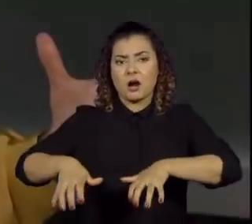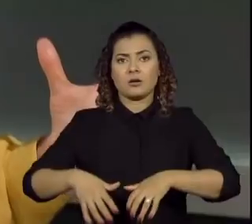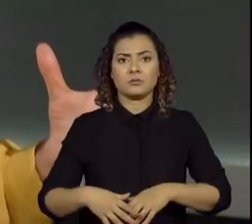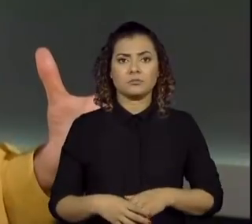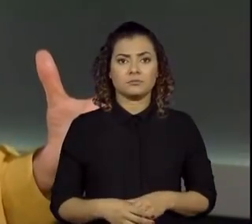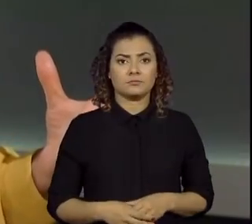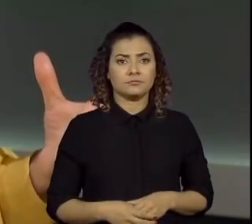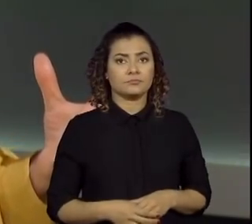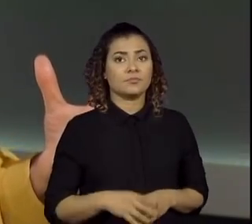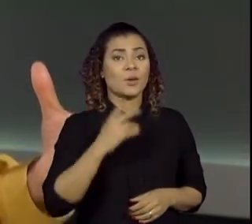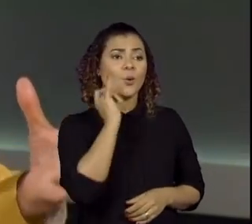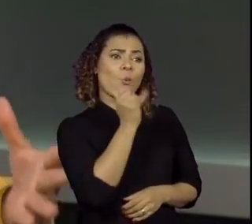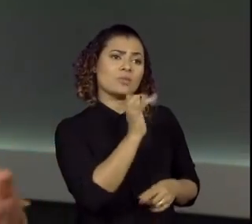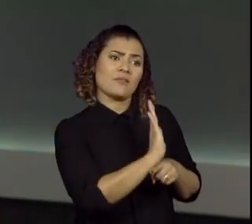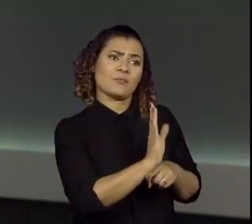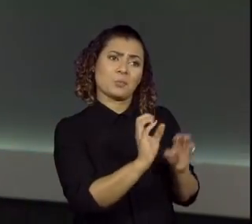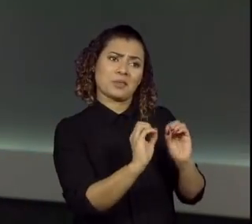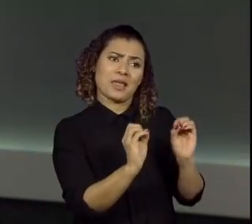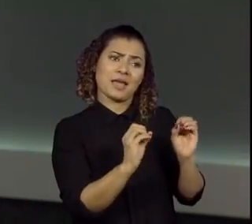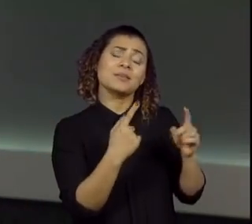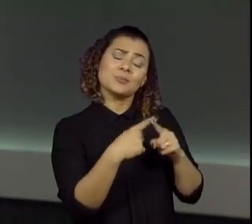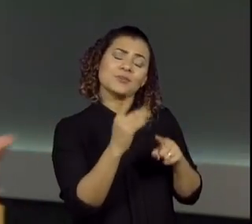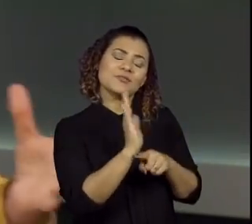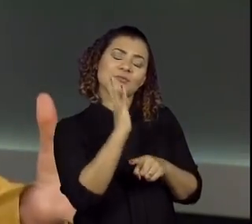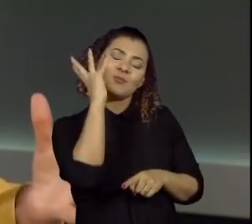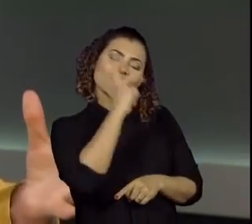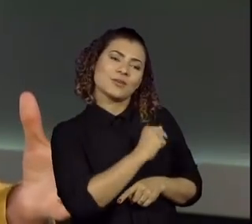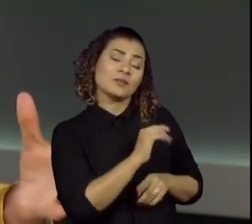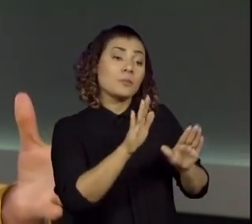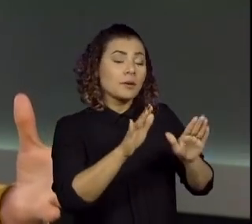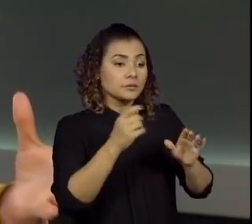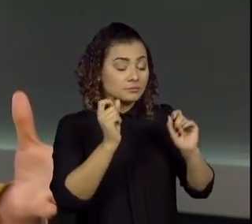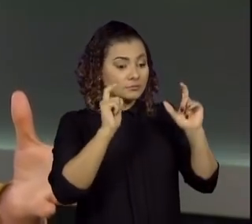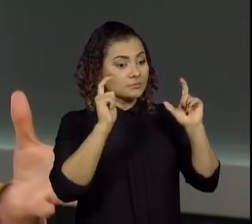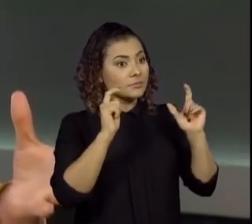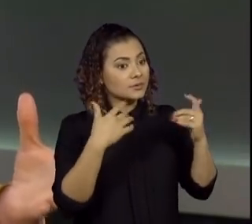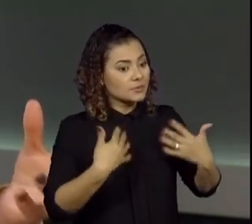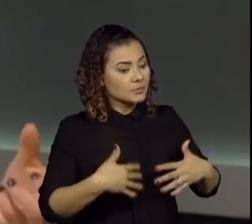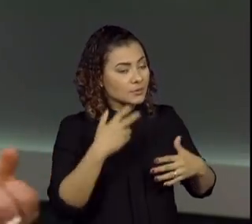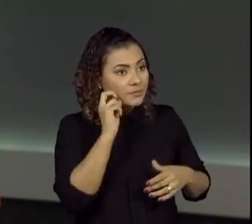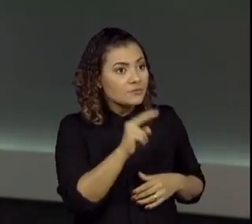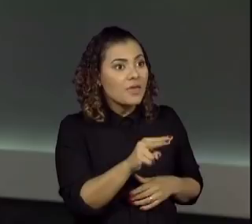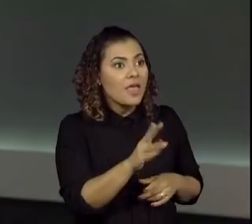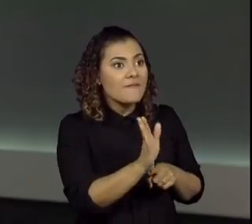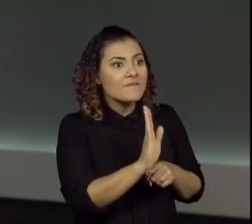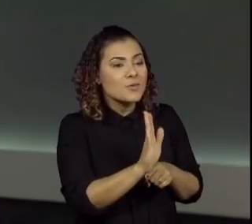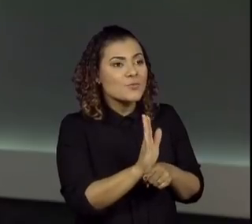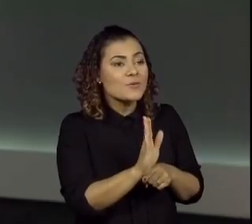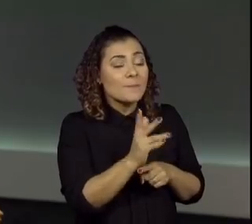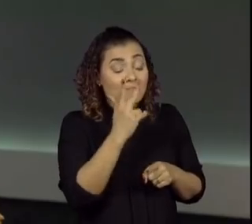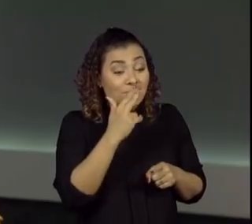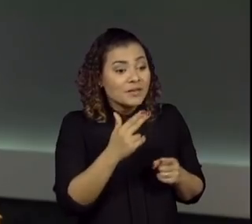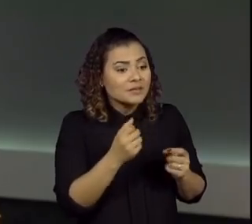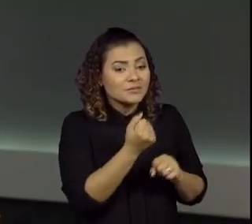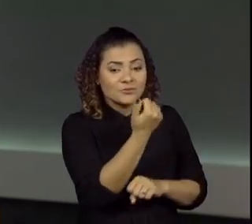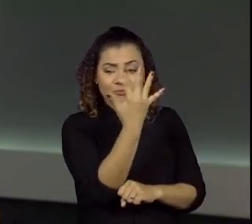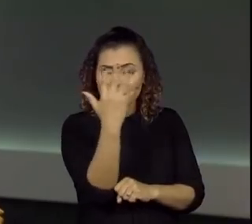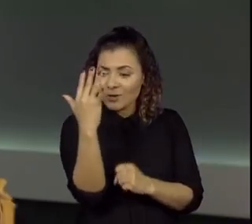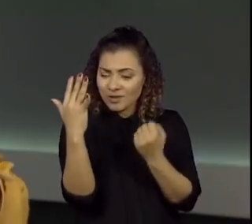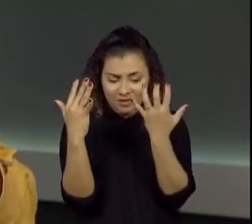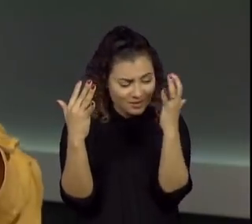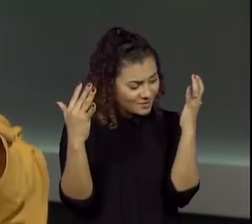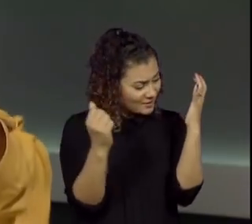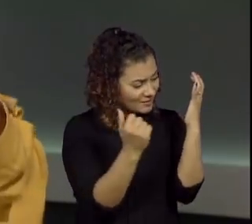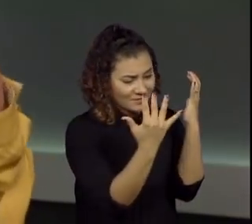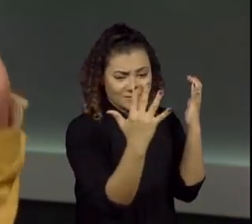Não vou querer contar o filme, né, que é muito bonito, mas tem uma cena impressionante que a gente vê, assim, que no meio de que floresta eles estão, de